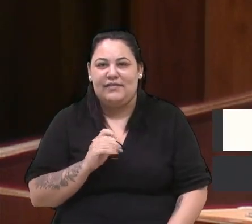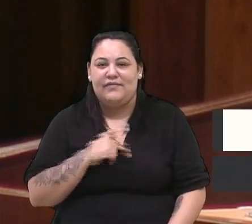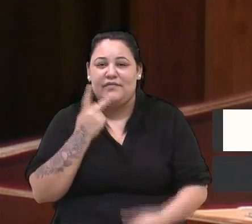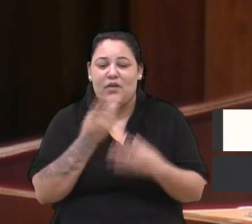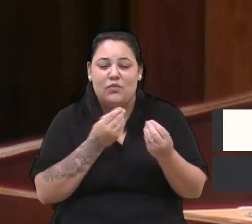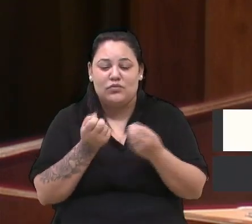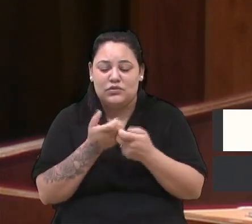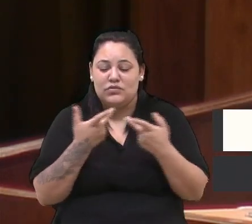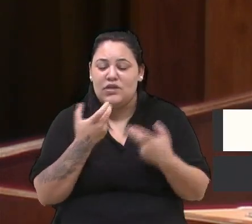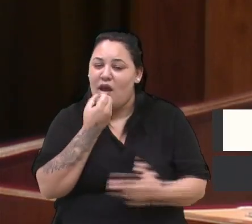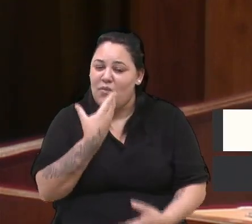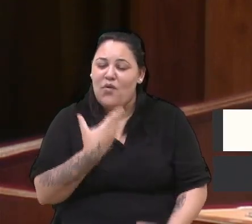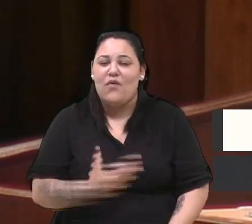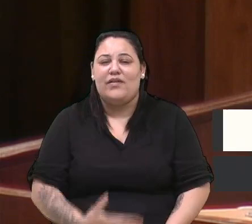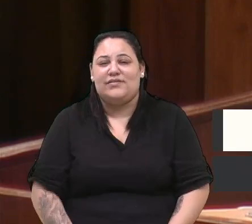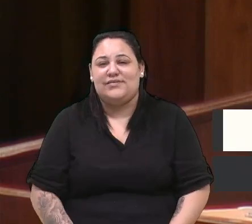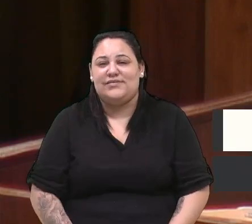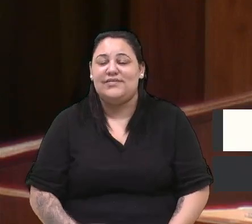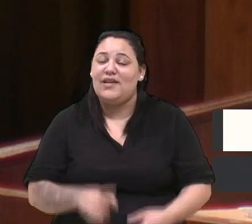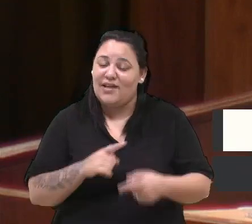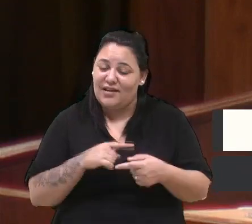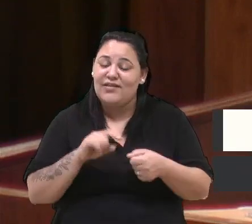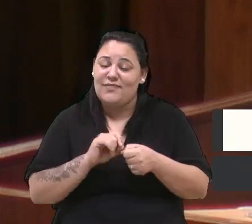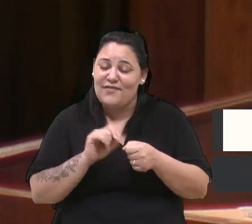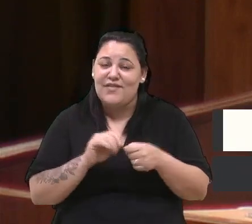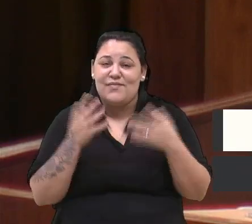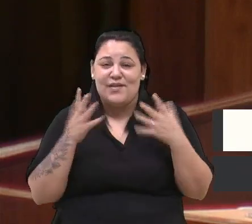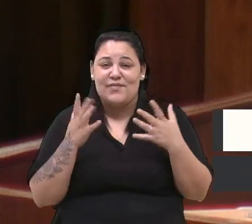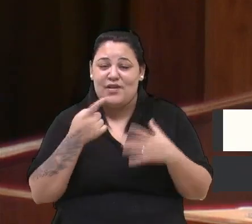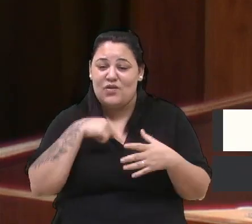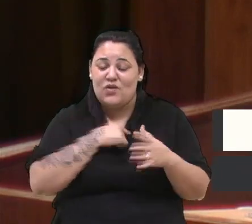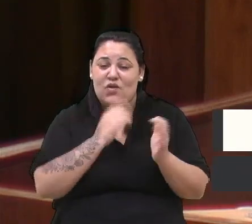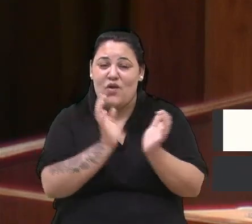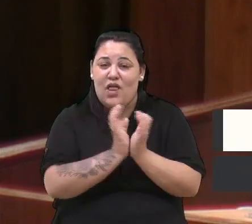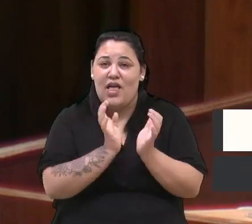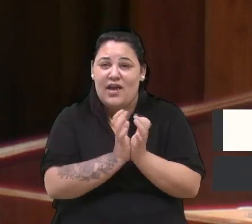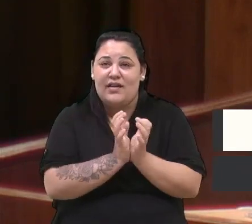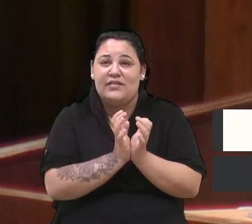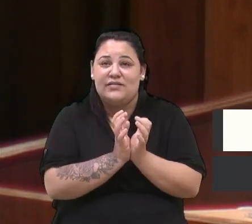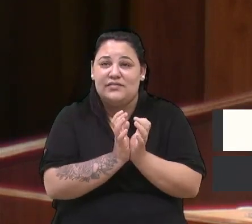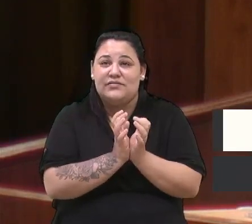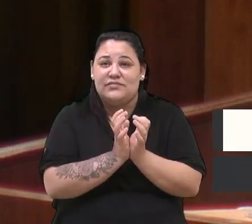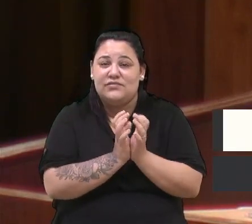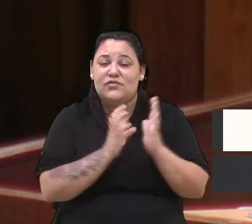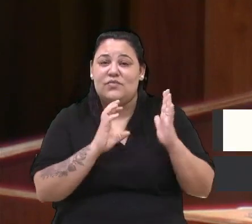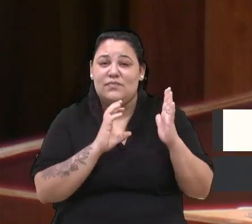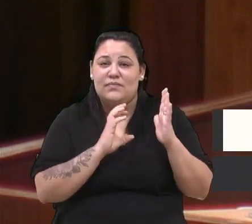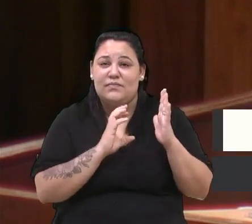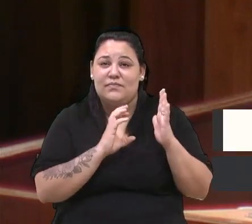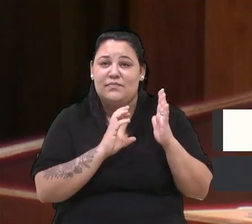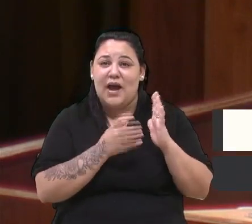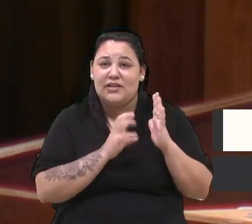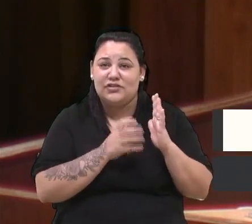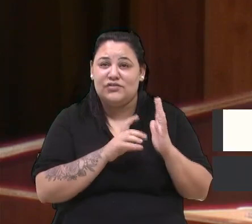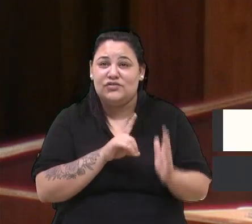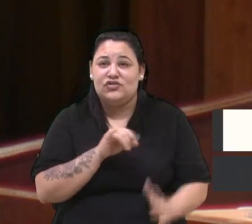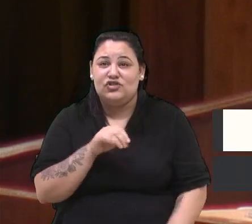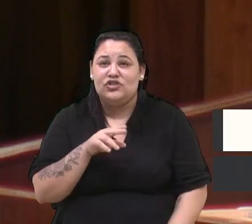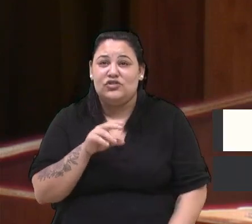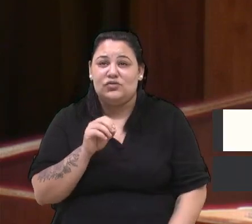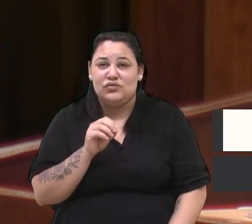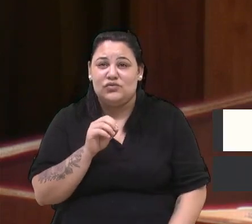Então, também eu faço meu elogio ao nosso colega de partido, Dino, que foi indicado, coerente,